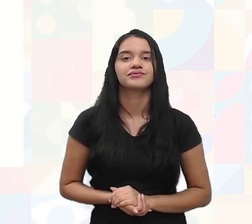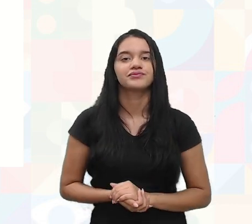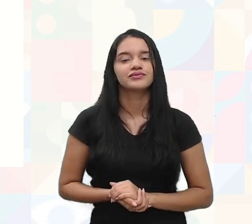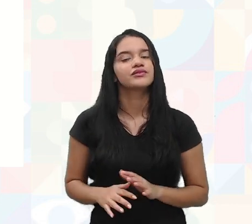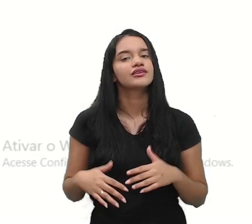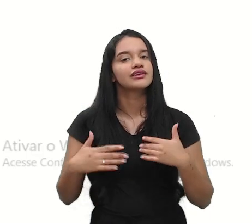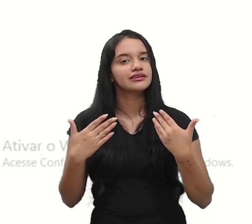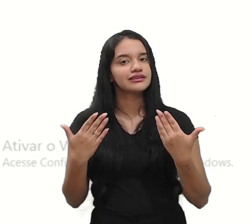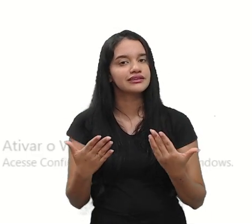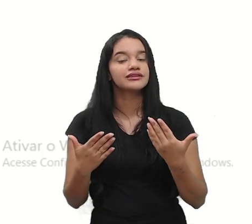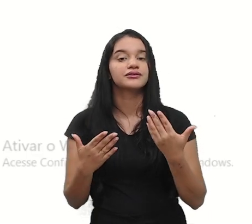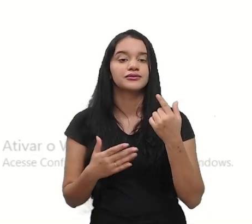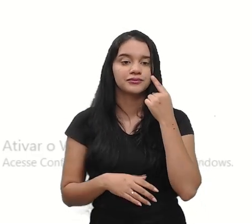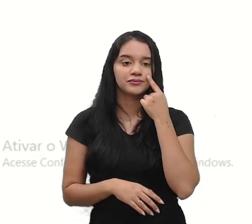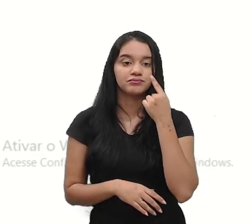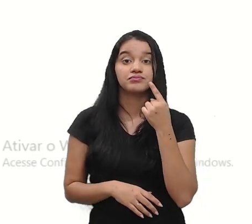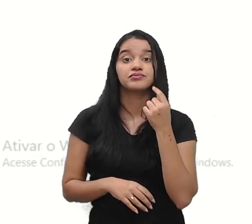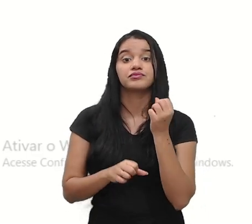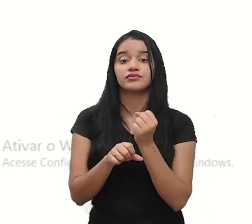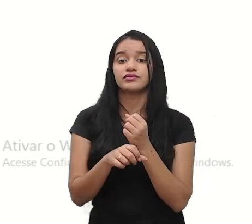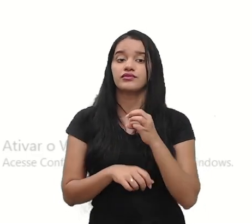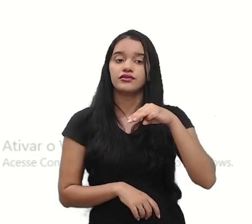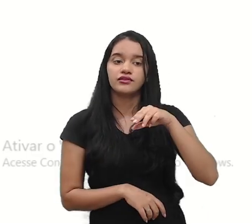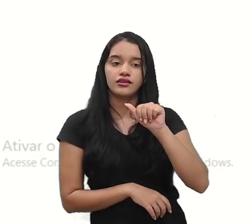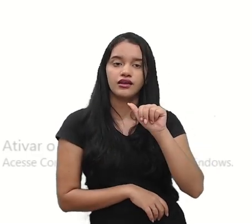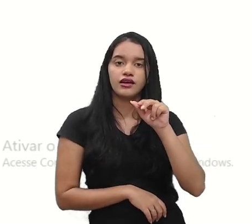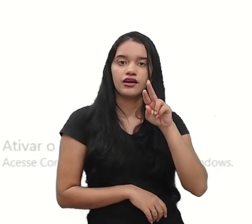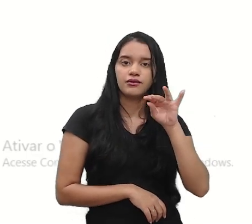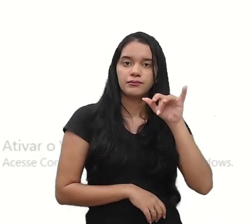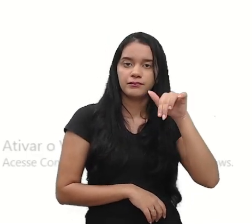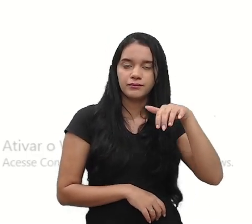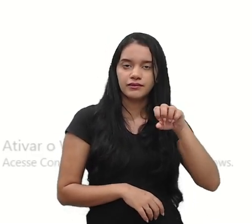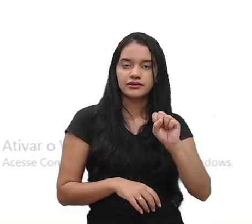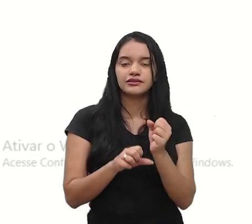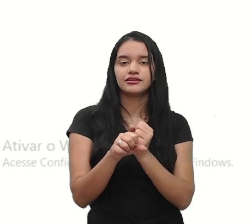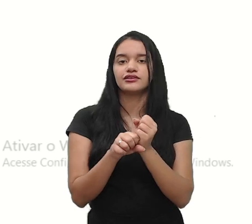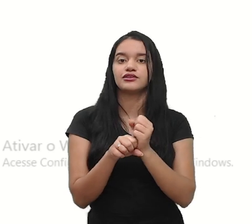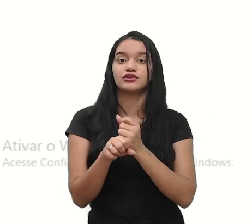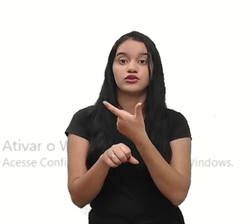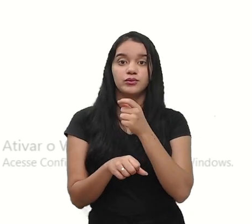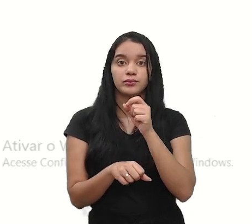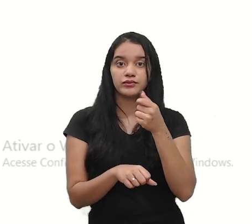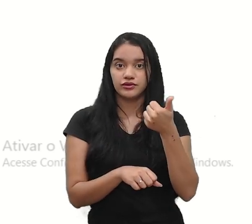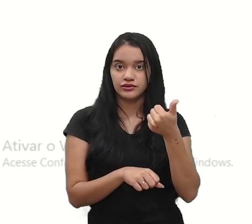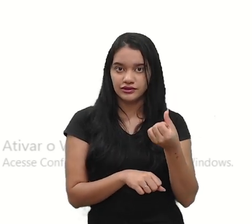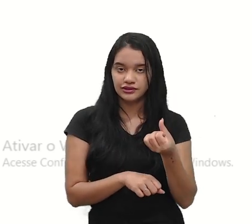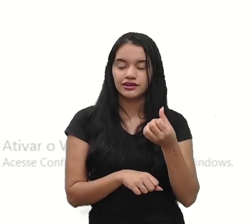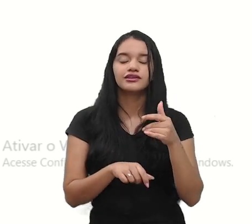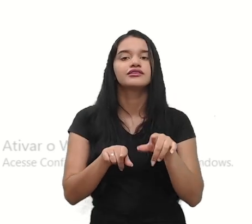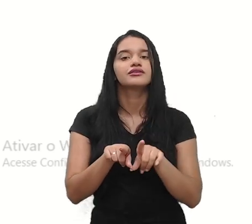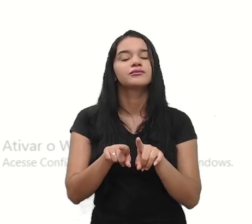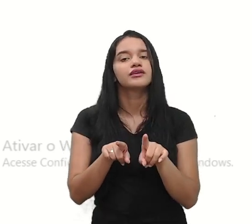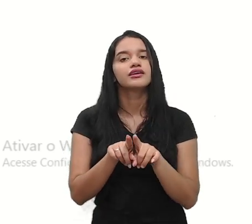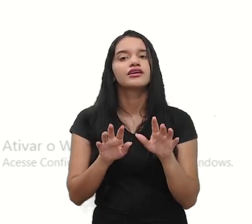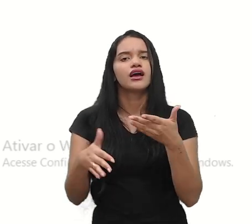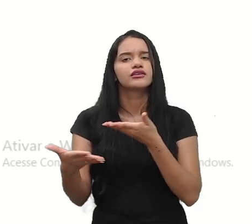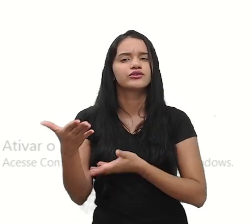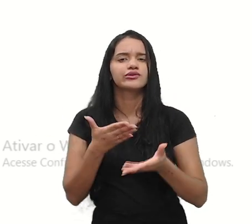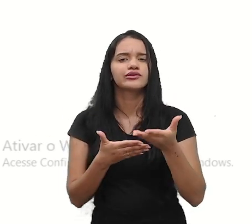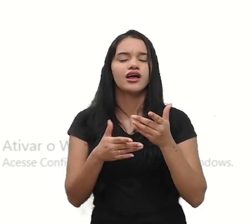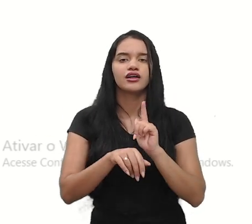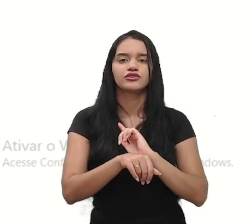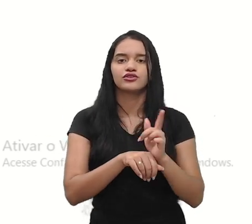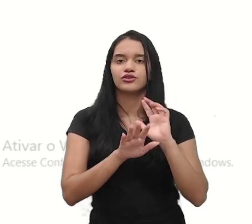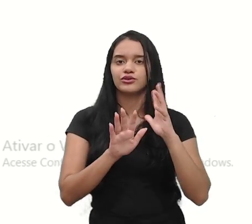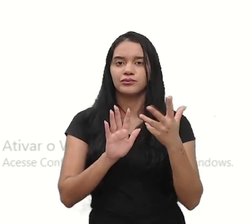Então, de acordo com Martins, 2006, branding refere-se ao conjunto de ações associadas à gestão de marcas.